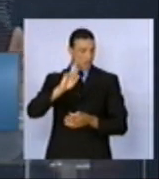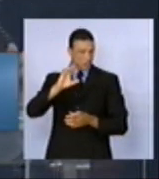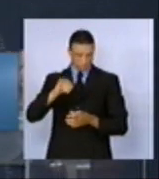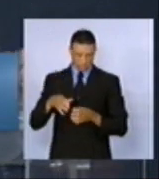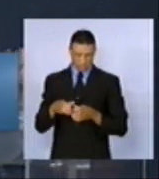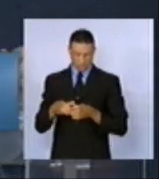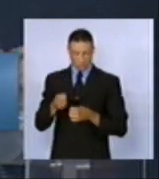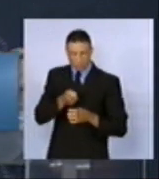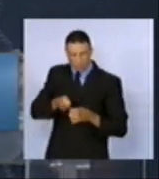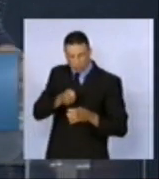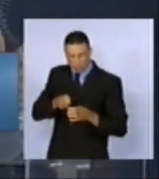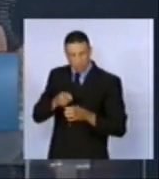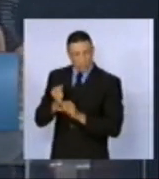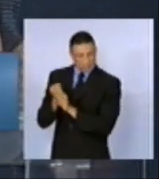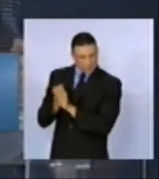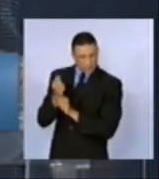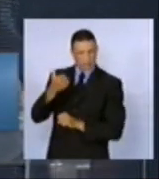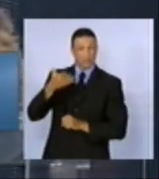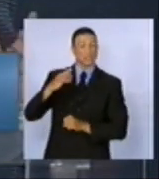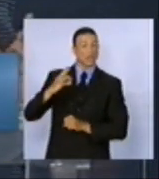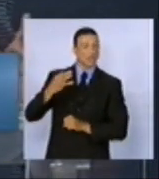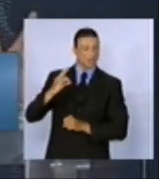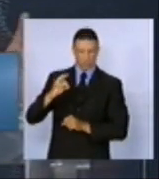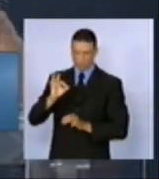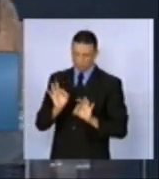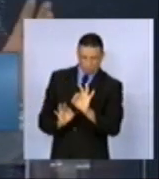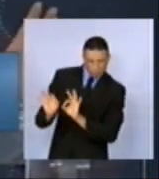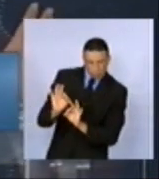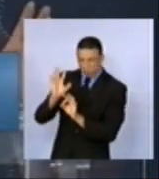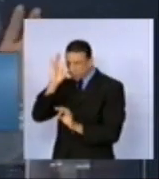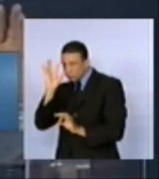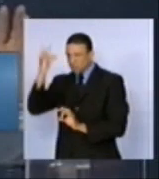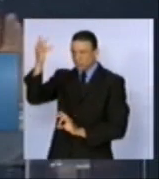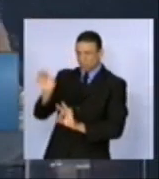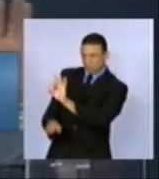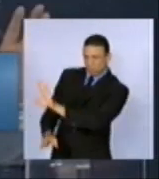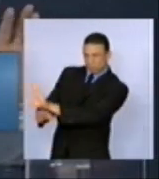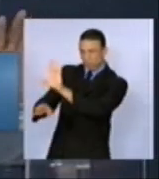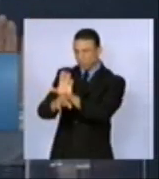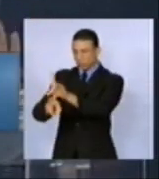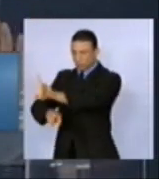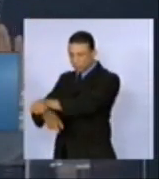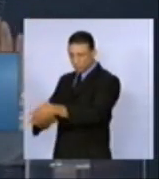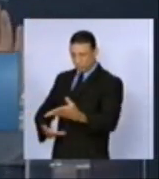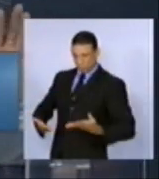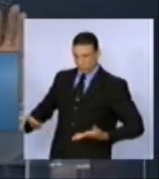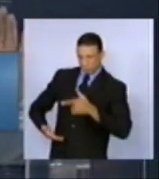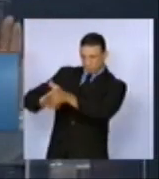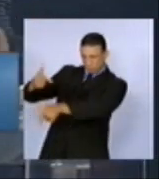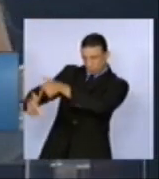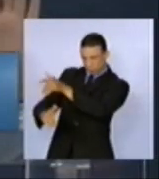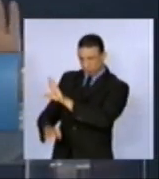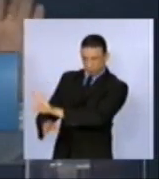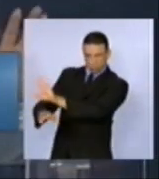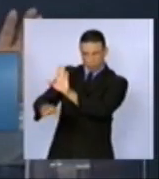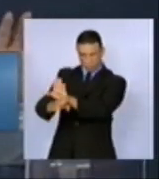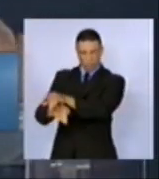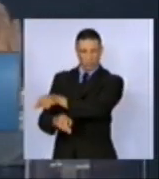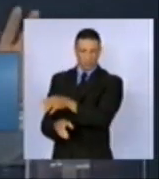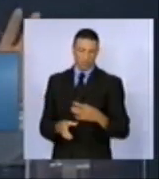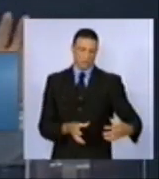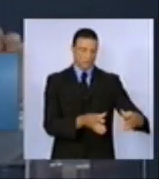10 anos com a finalidade então de solucionar a crise dos ores de cana uma característica eh específica do